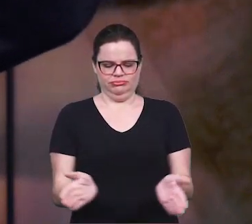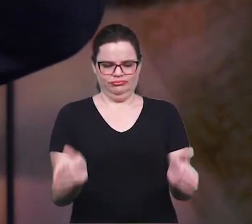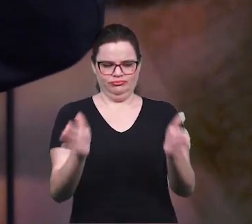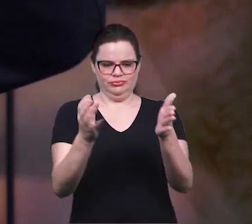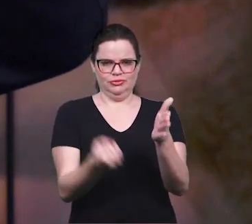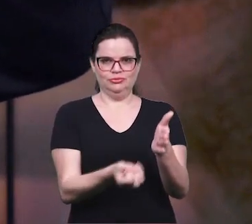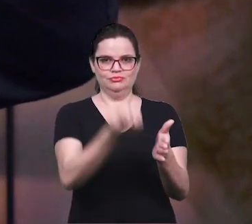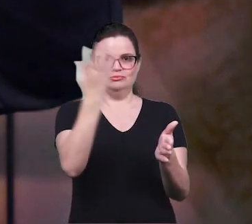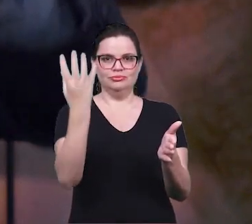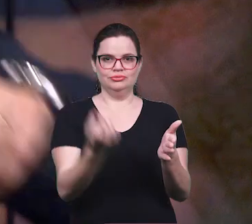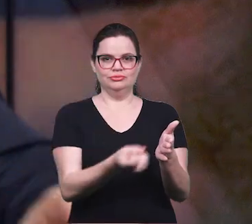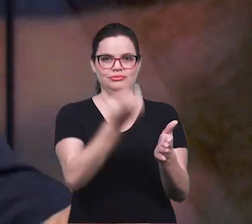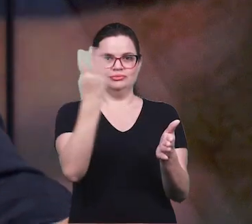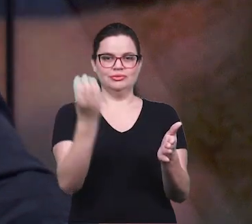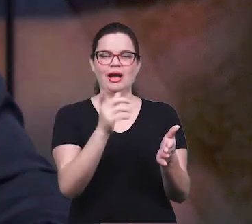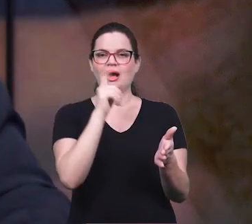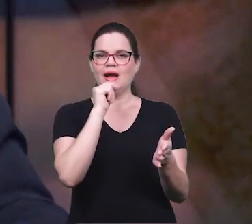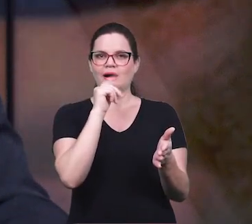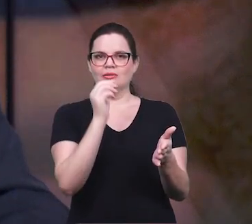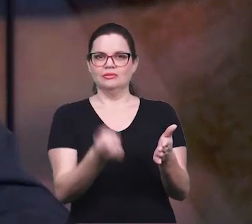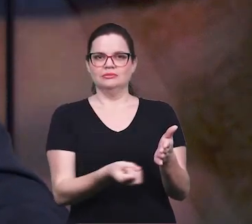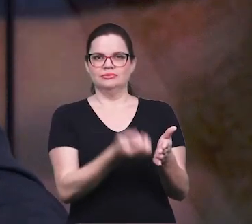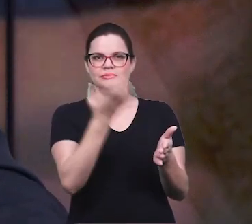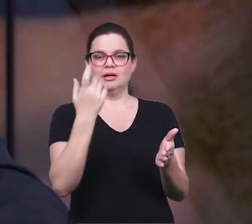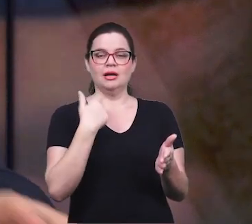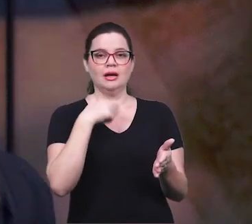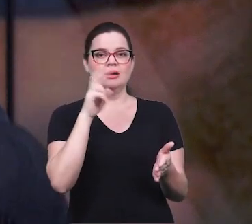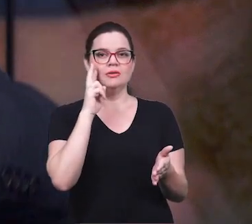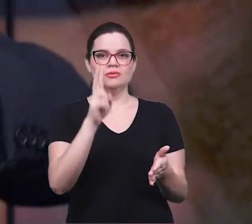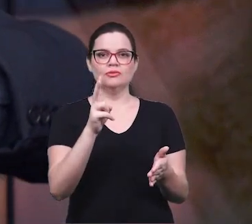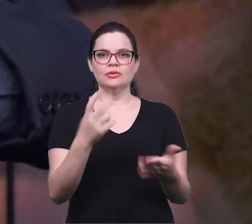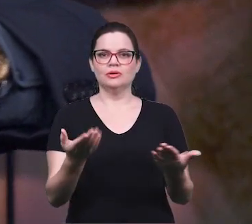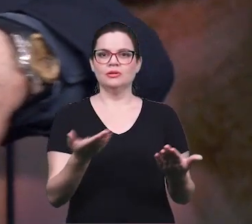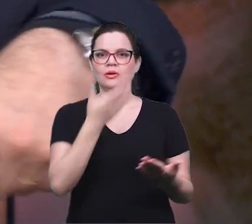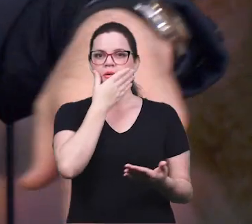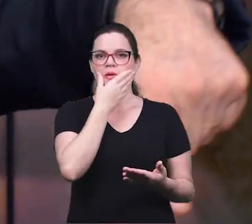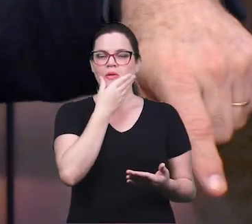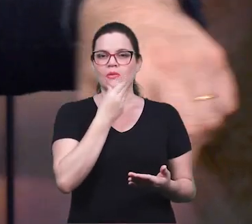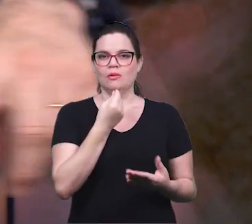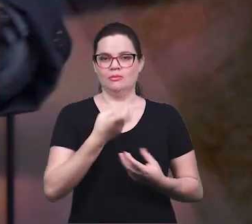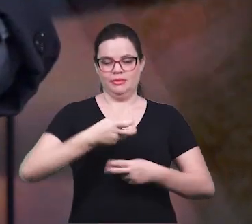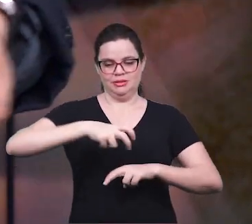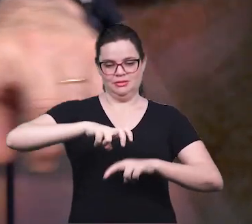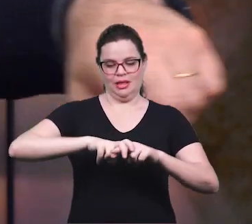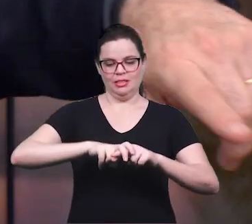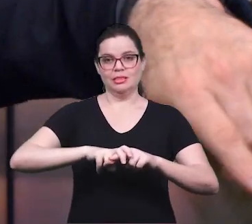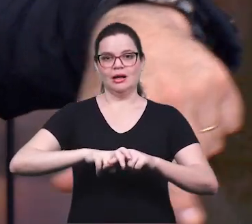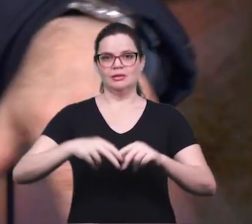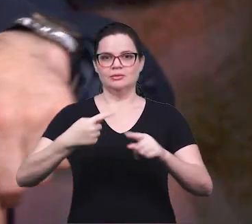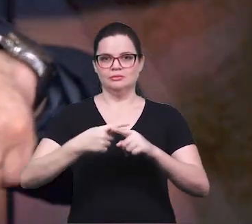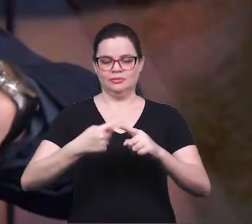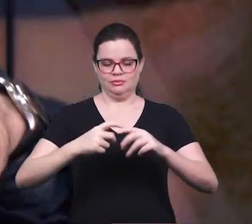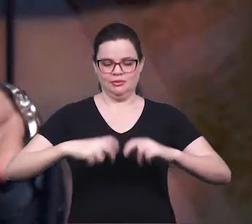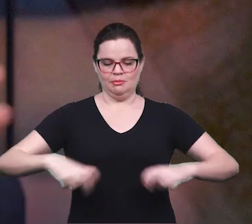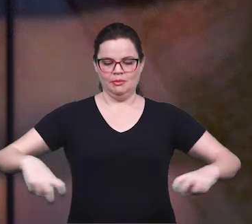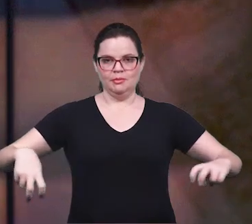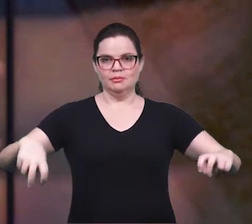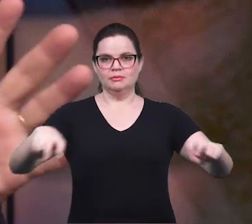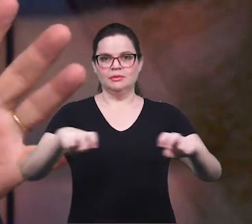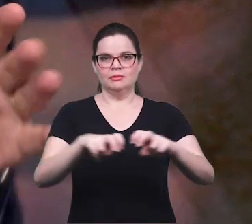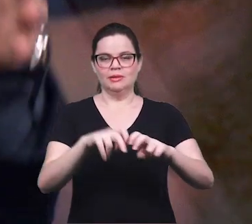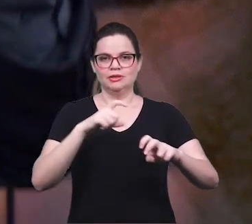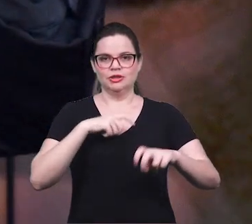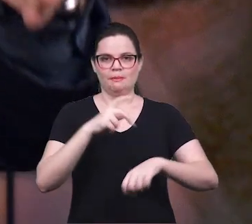água termal em cima. E quando eu cheguei lá, eu vi um homem sentado lá dentro. Eles fizeram assim em volta uma bancada